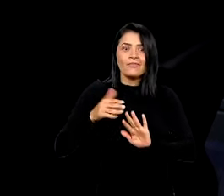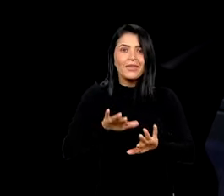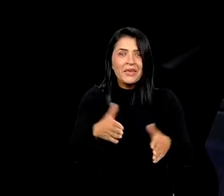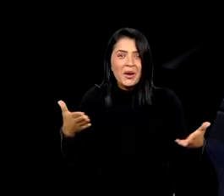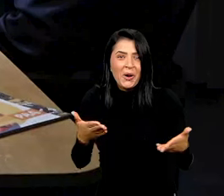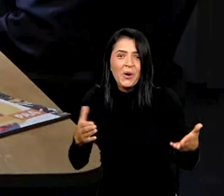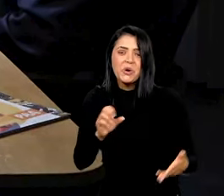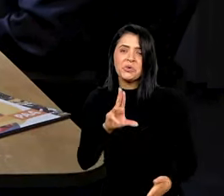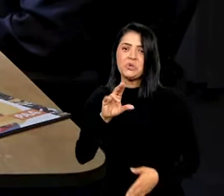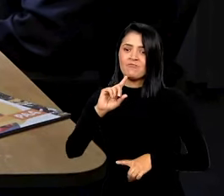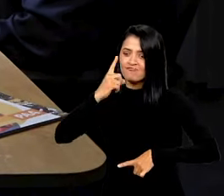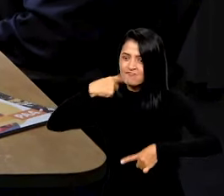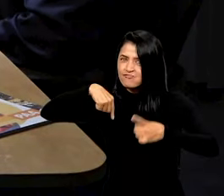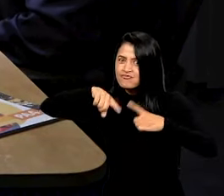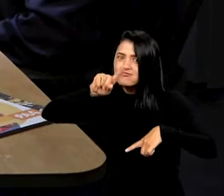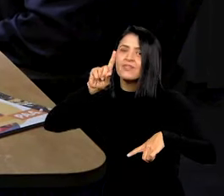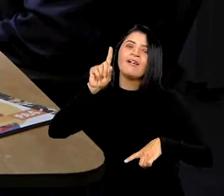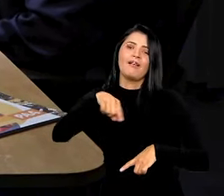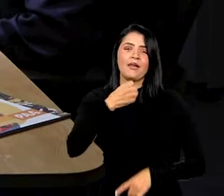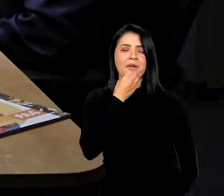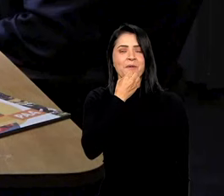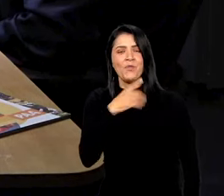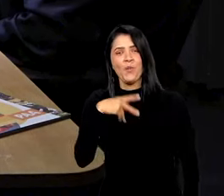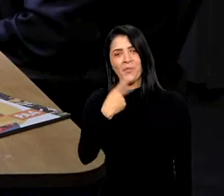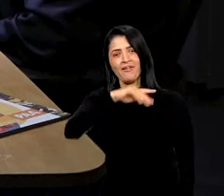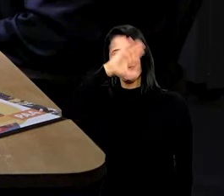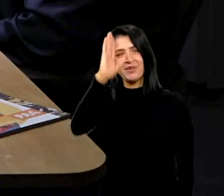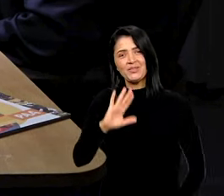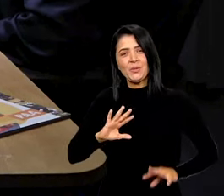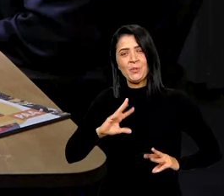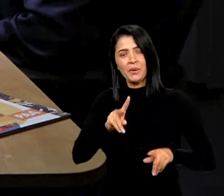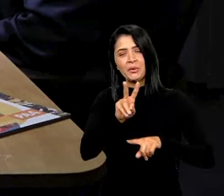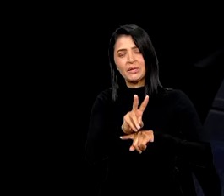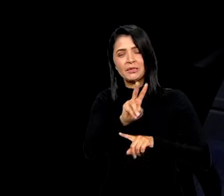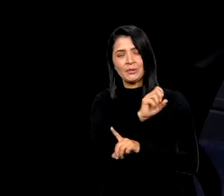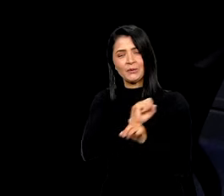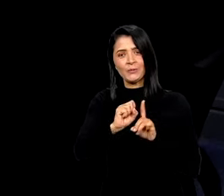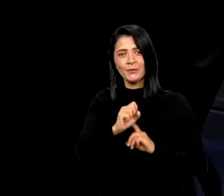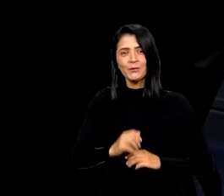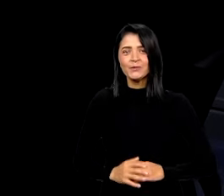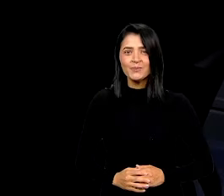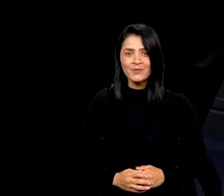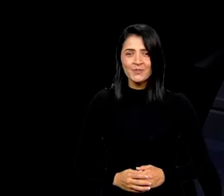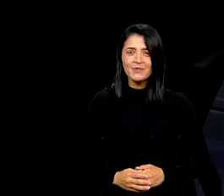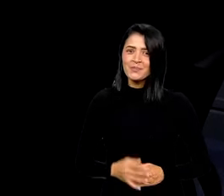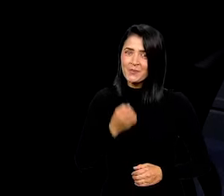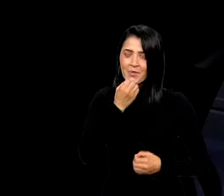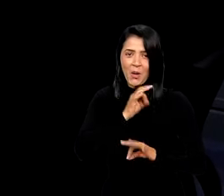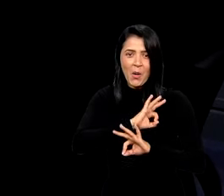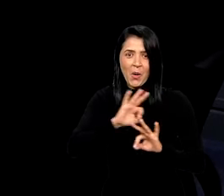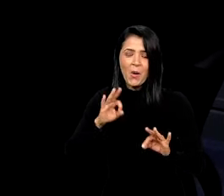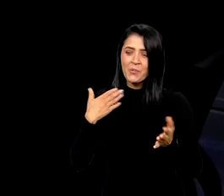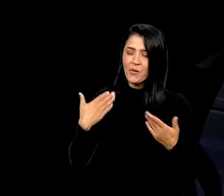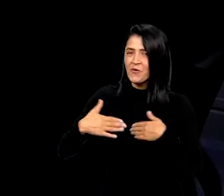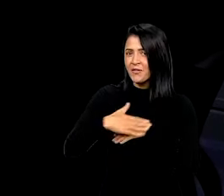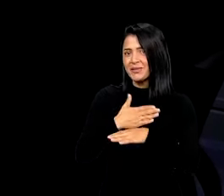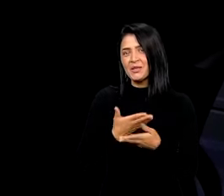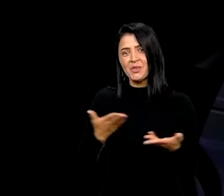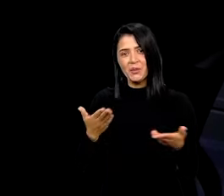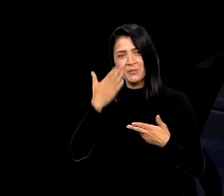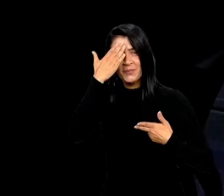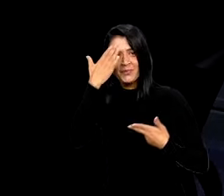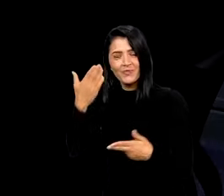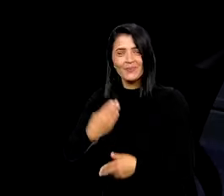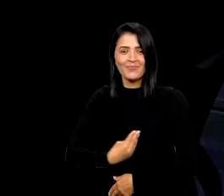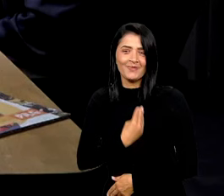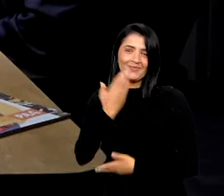está avançando e isso é muito bom para o Brasil e para a proteção social. Muito produtiva a nossa conversa, secretário. Quero agradecer a